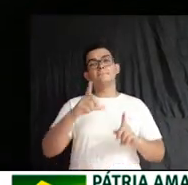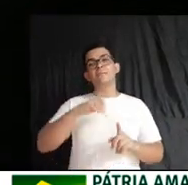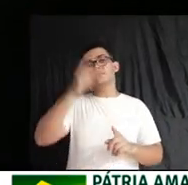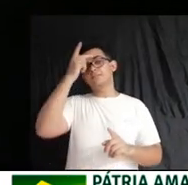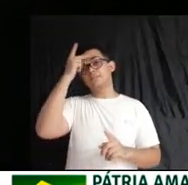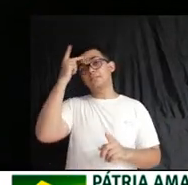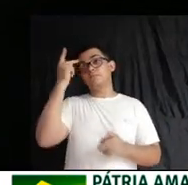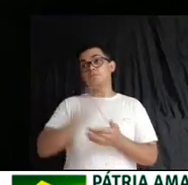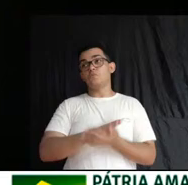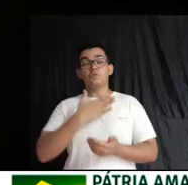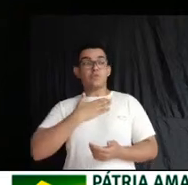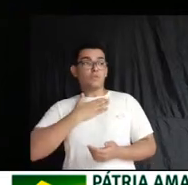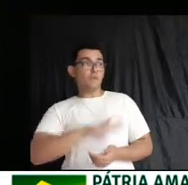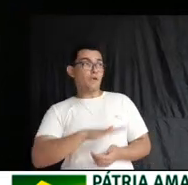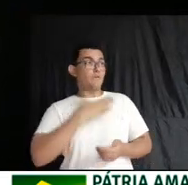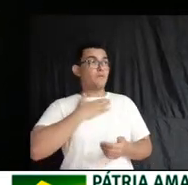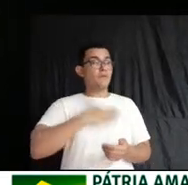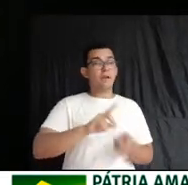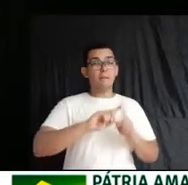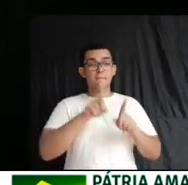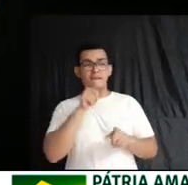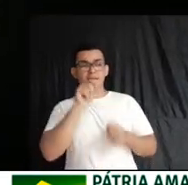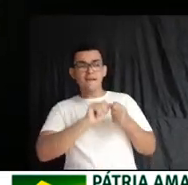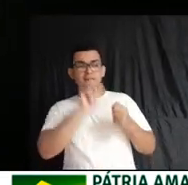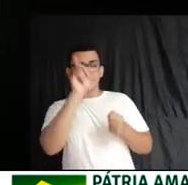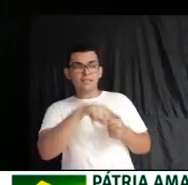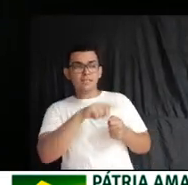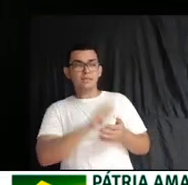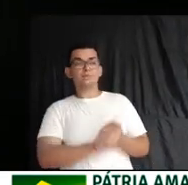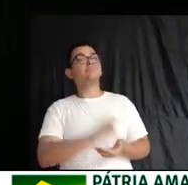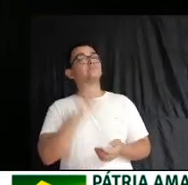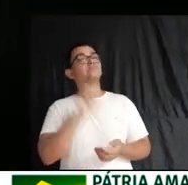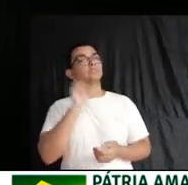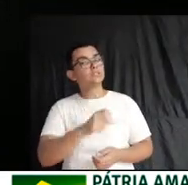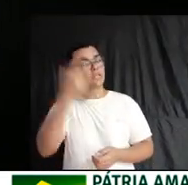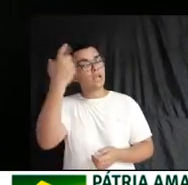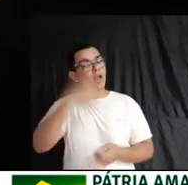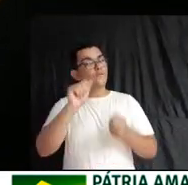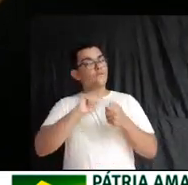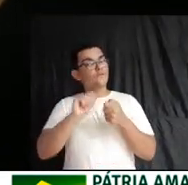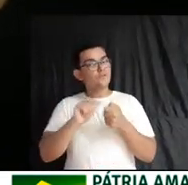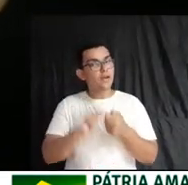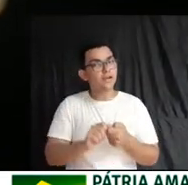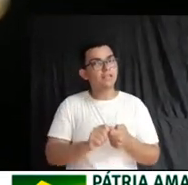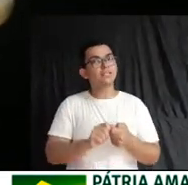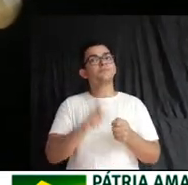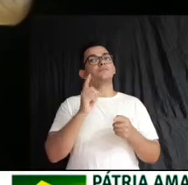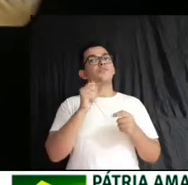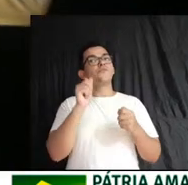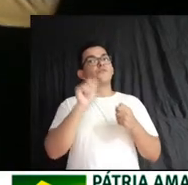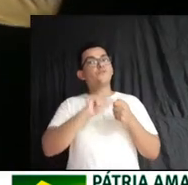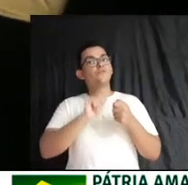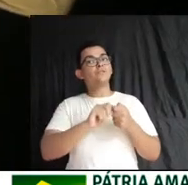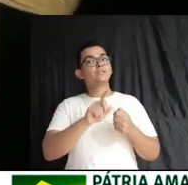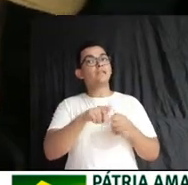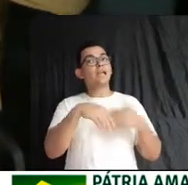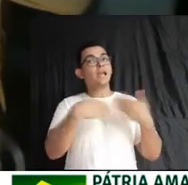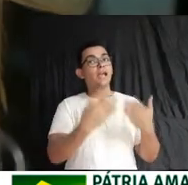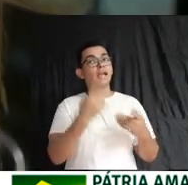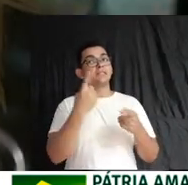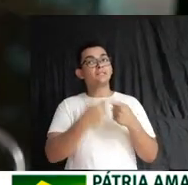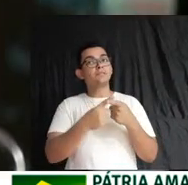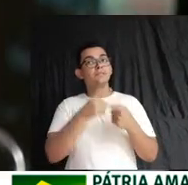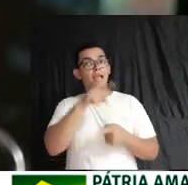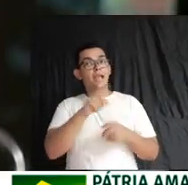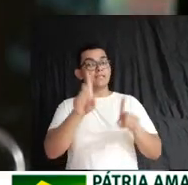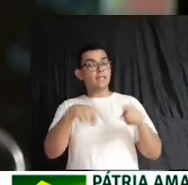nariz, mas vai tocar essa música? Vou. Aquela, vou tocar agora. Aquela, que é a saideira de todos os